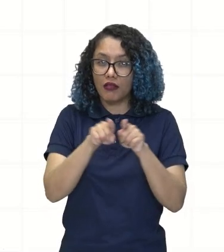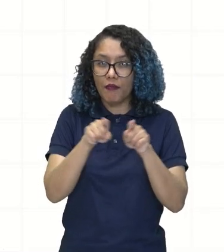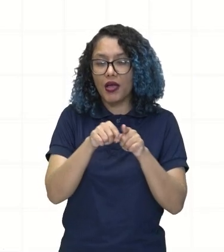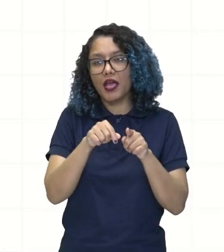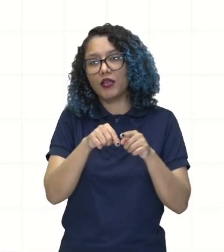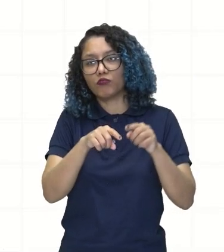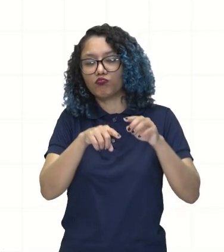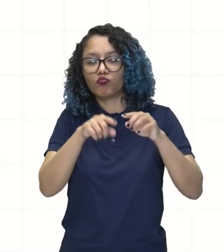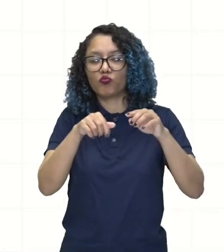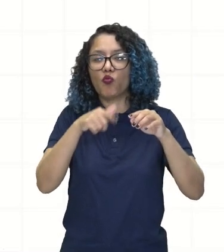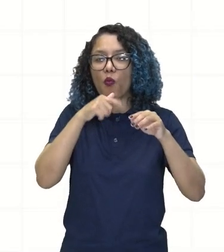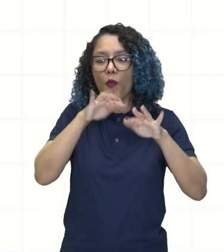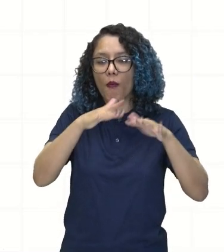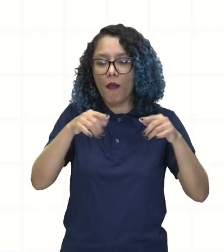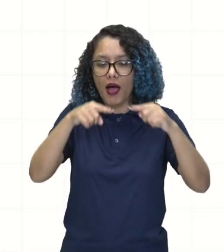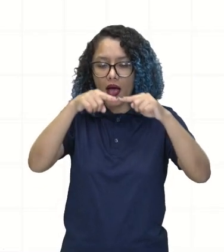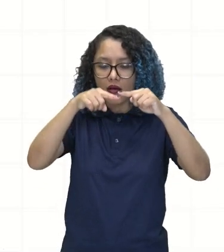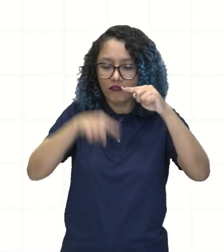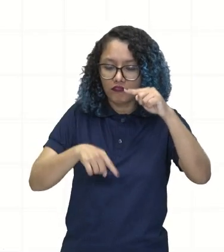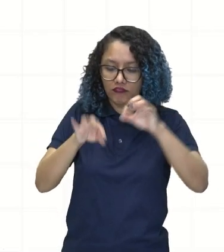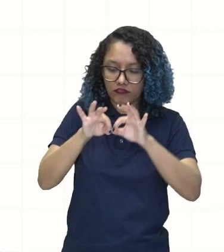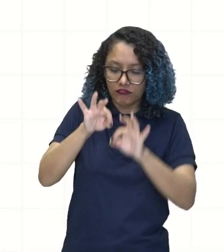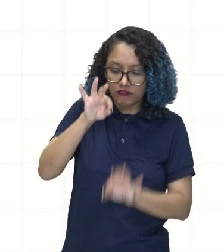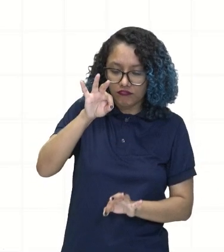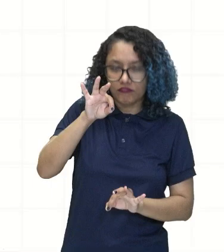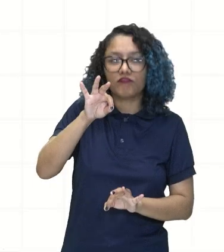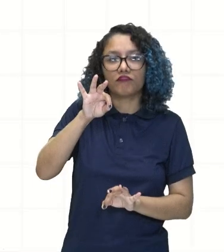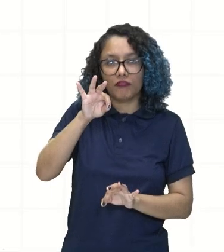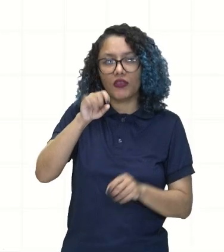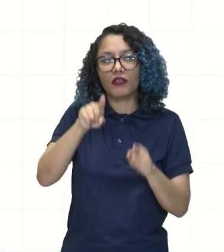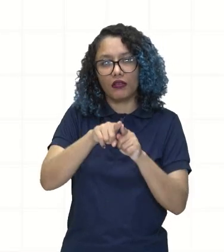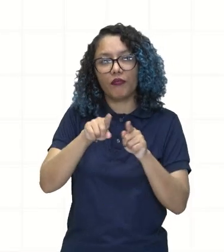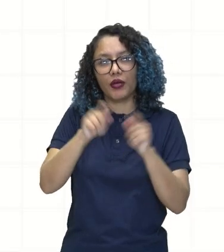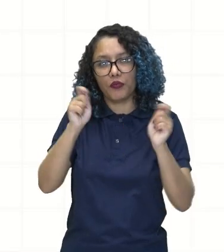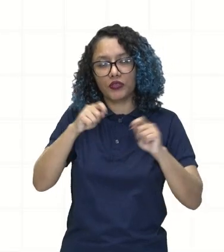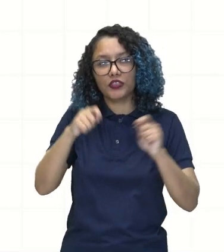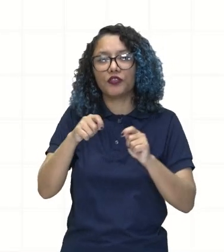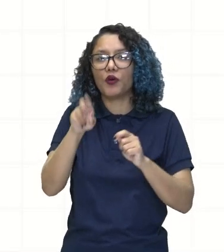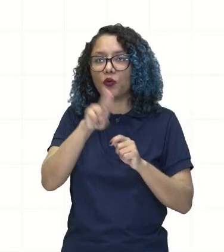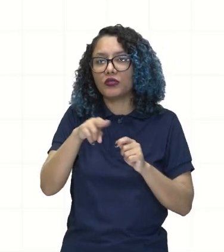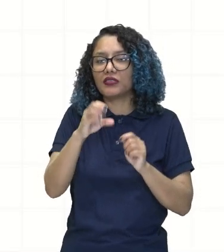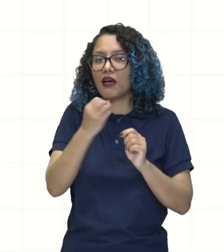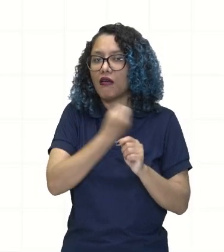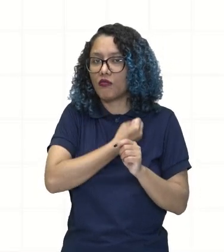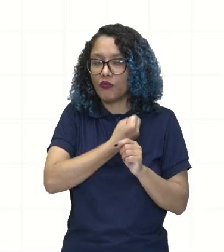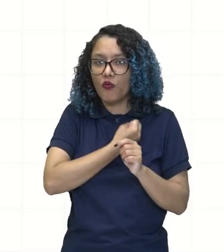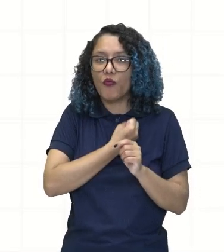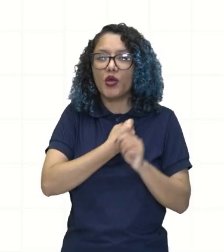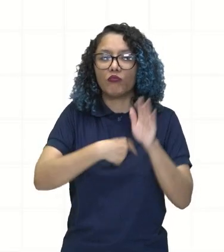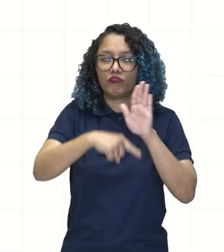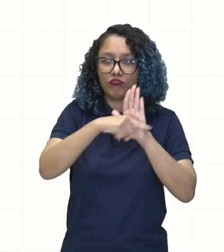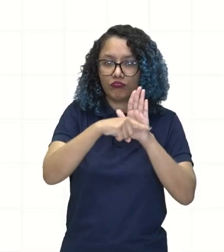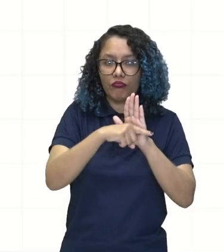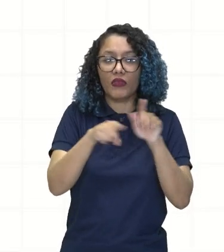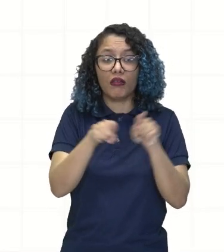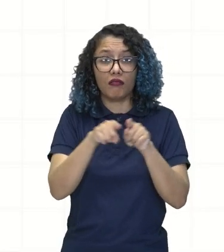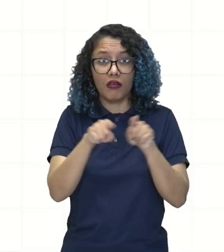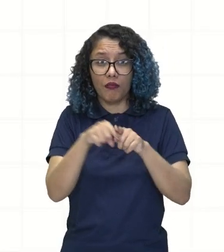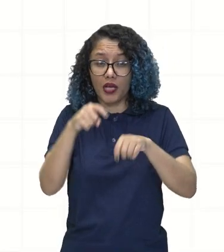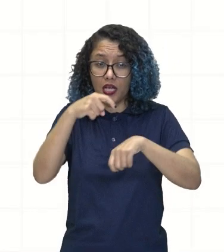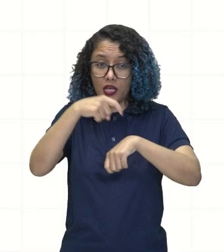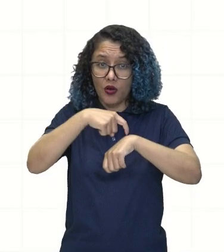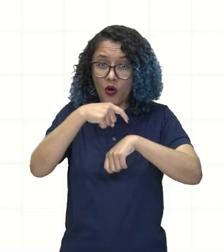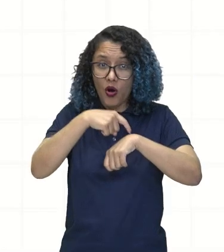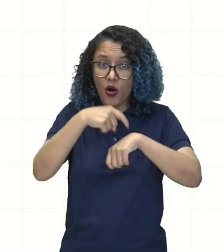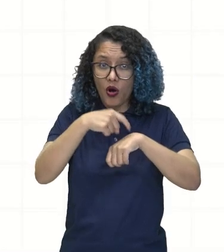mar, vai mostrar ali algo, ou algum lugar, na verdade, com um fuso horário, né, que seja negativo, ou seja, 1 hora a